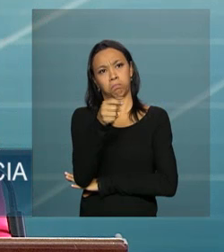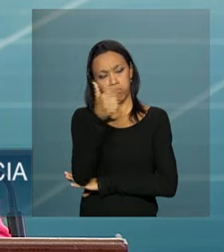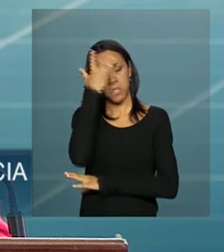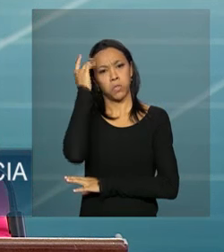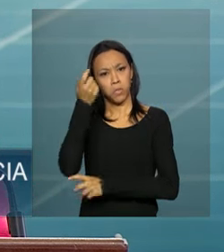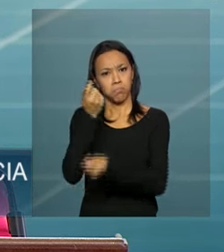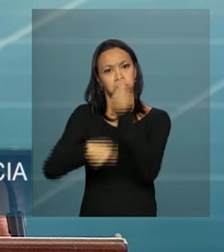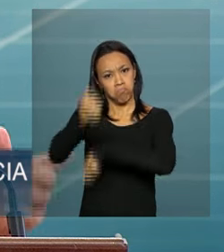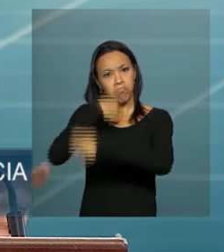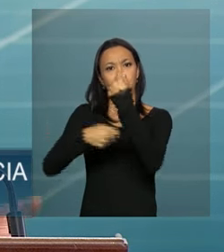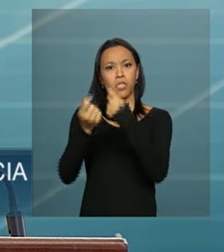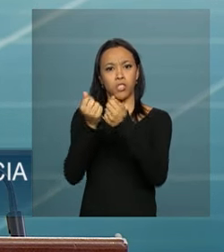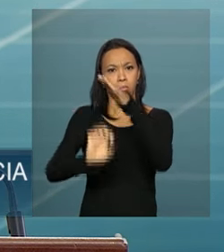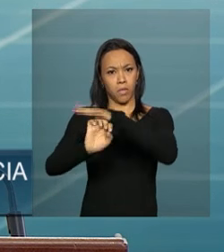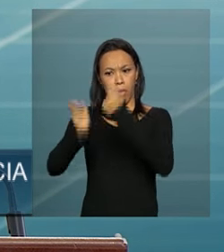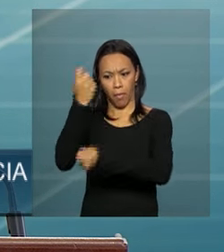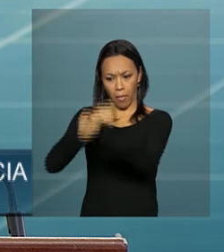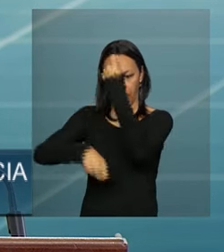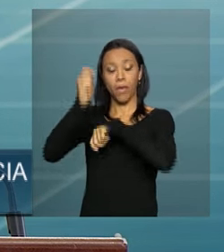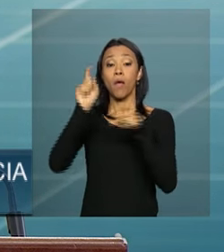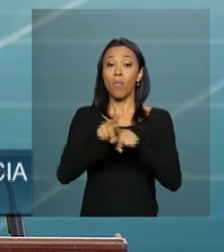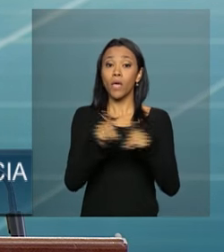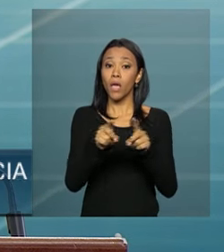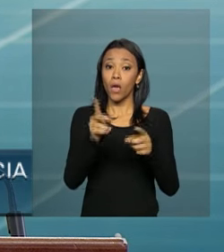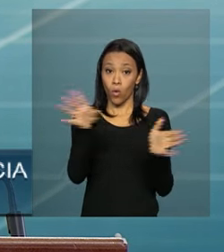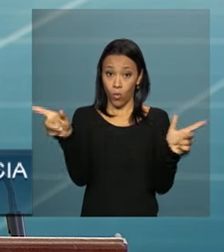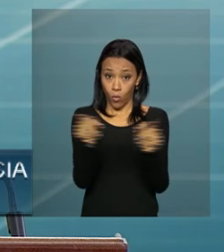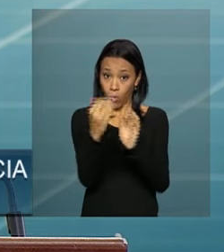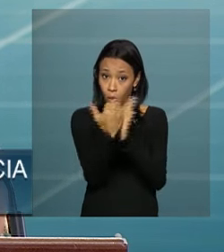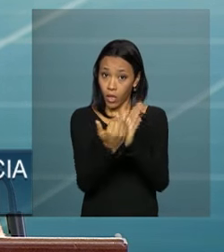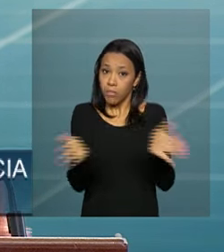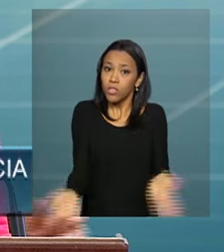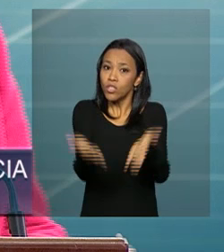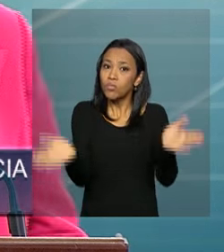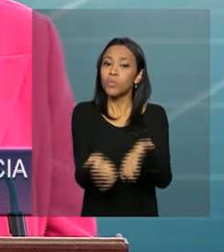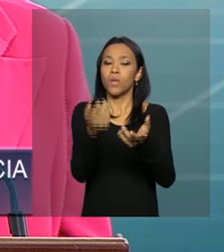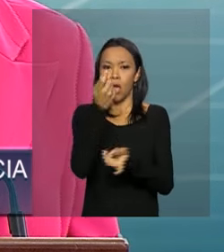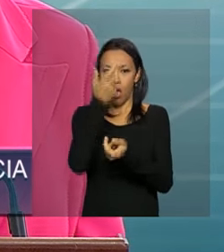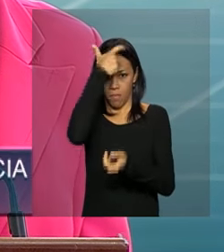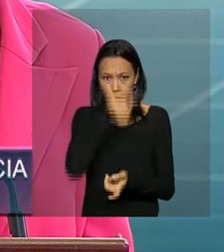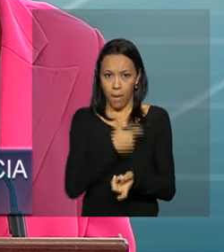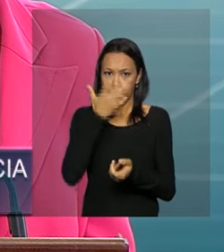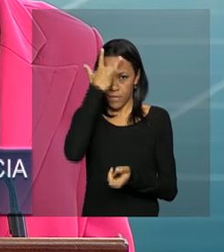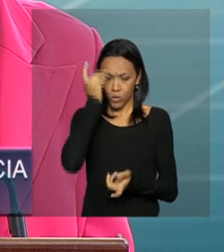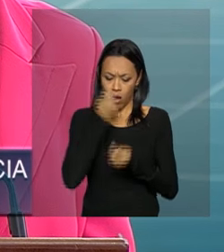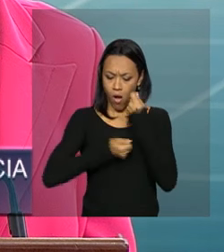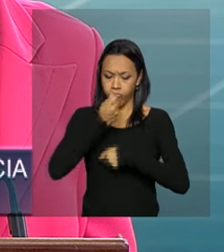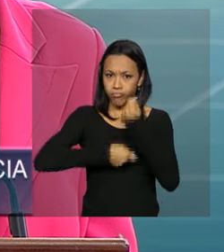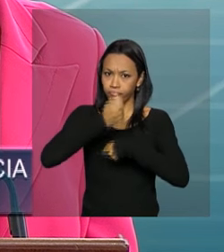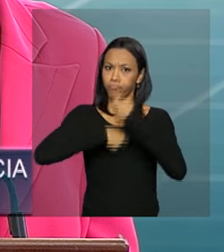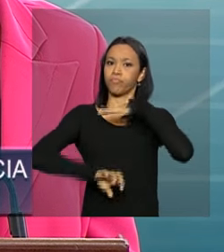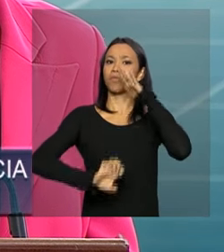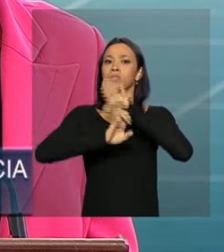empreendedores, porque o Pronatec estimula o empreendedorismo. Nós assistimos,